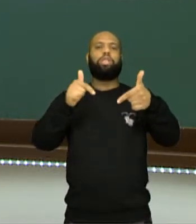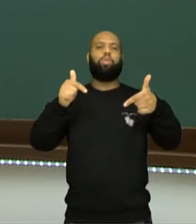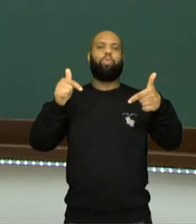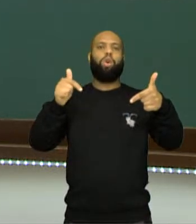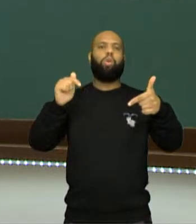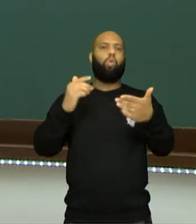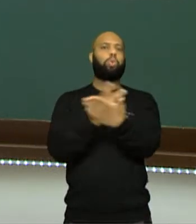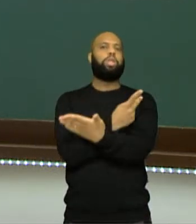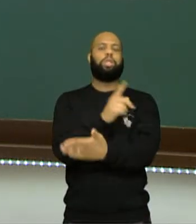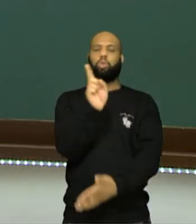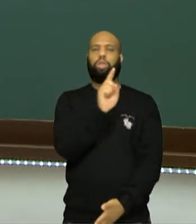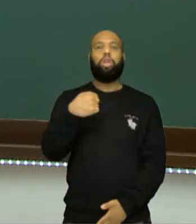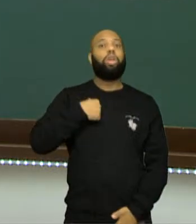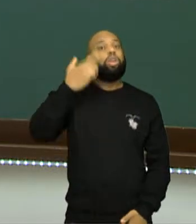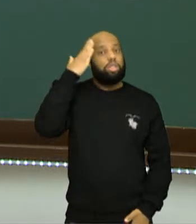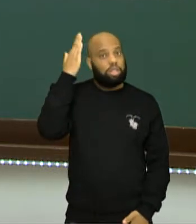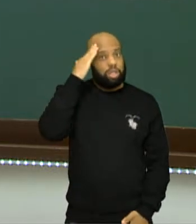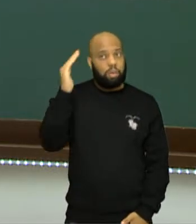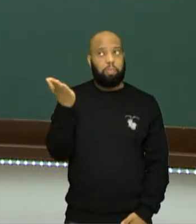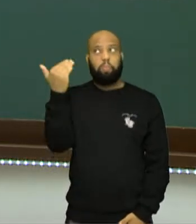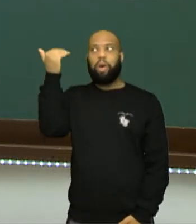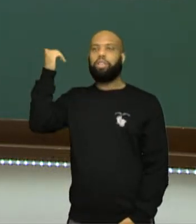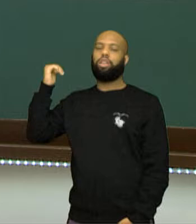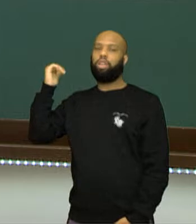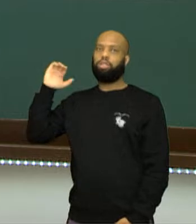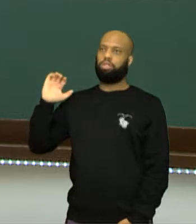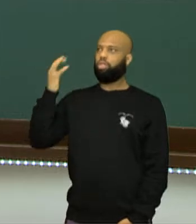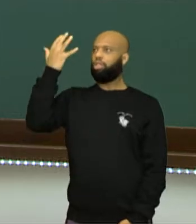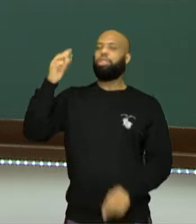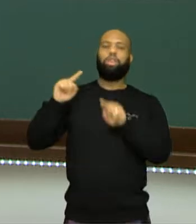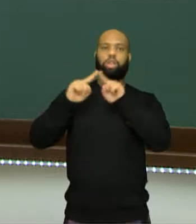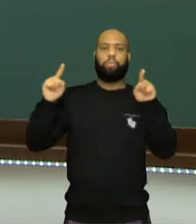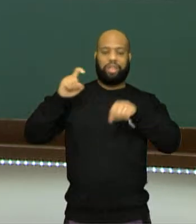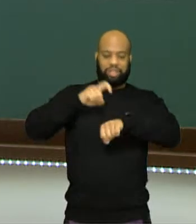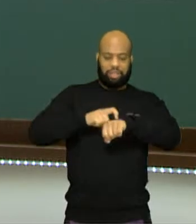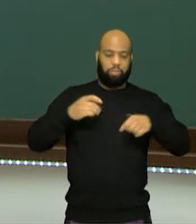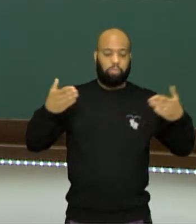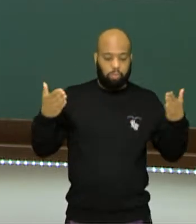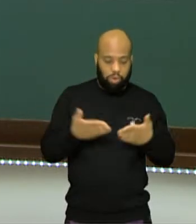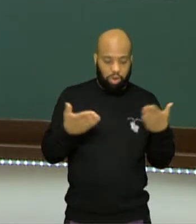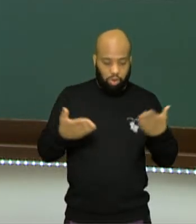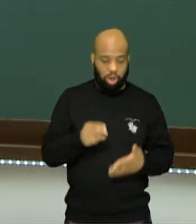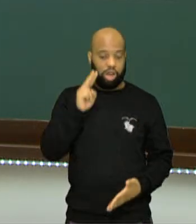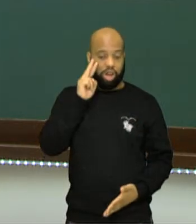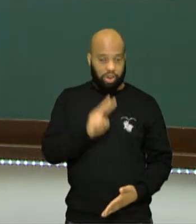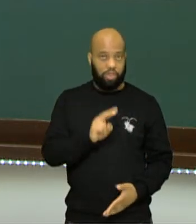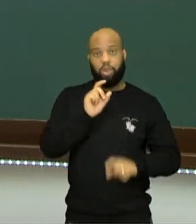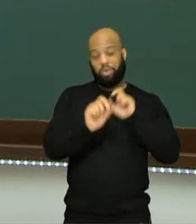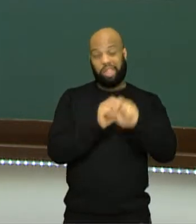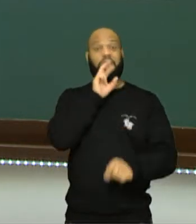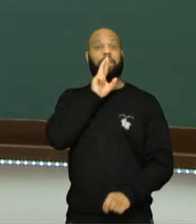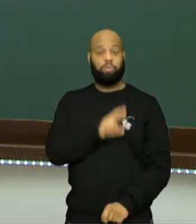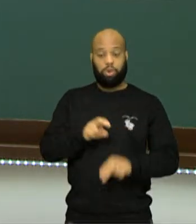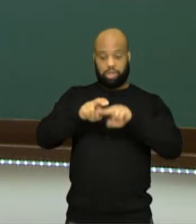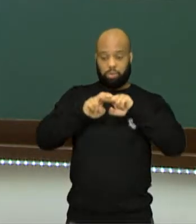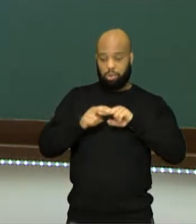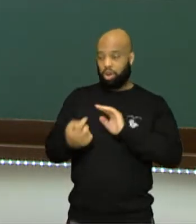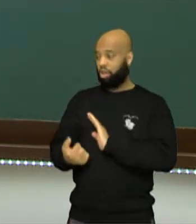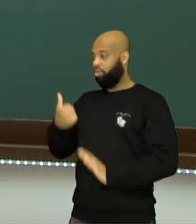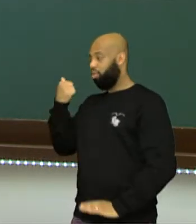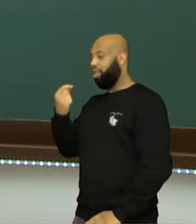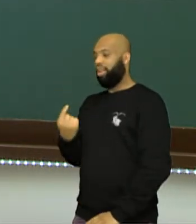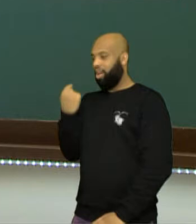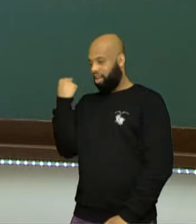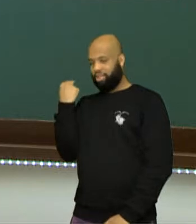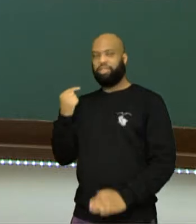sei que ela aconteceu em algum momento no passado e no tempo presente a gente entende o quê? Que a gente está vendo o resultado daquela ação. Se o tempo